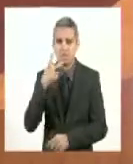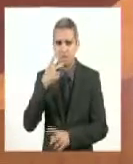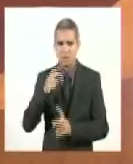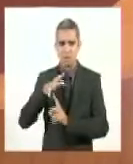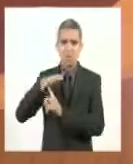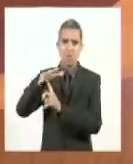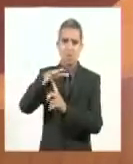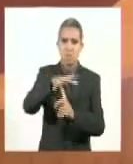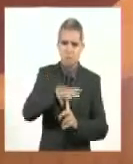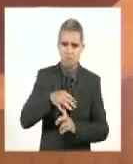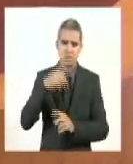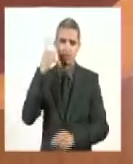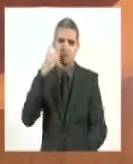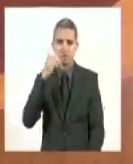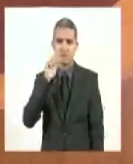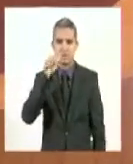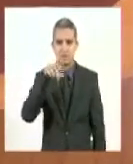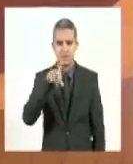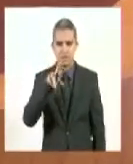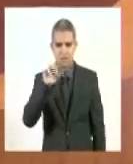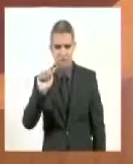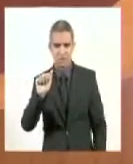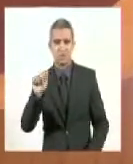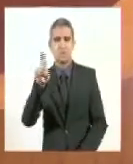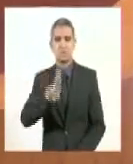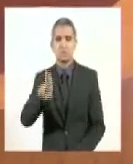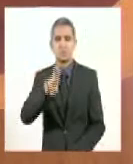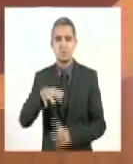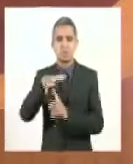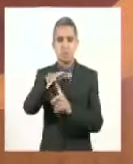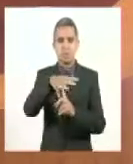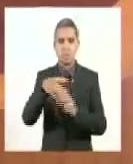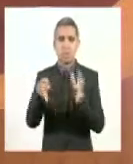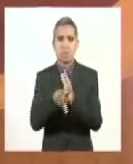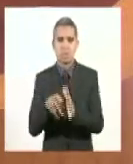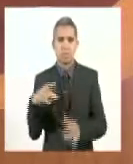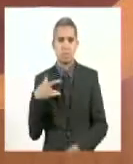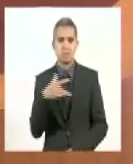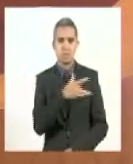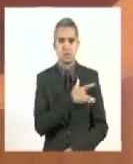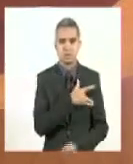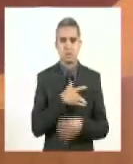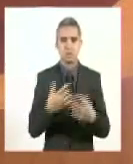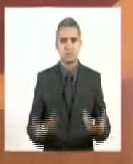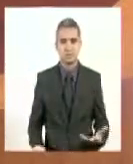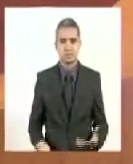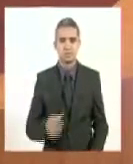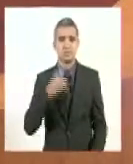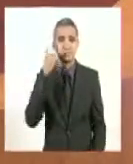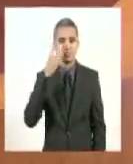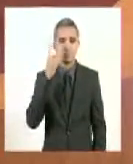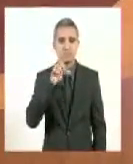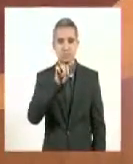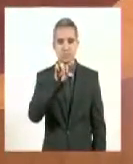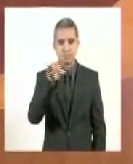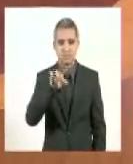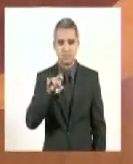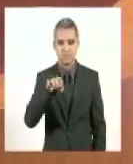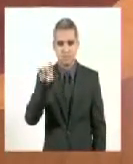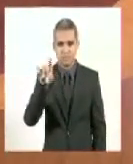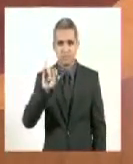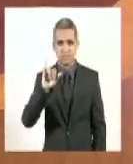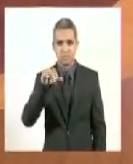Andréia, usou o helicóptero da saúde. Deputado Zé Inácio é tão sem consistência,